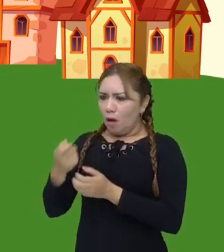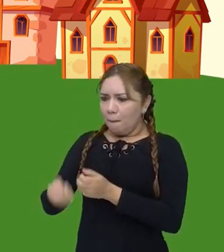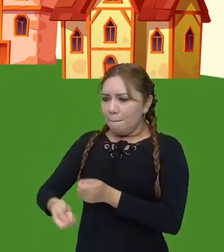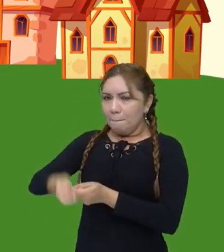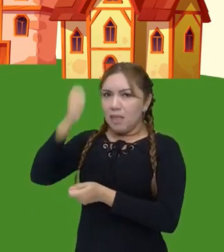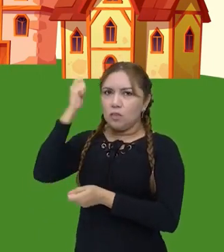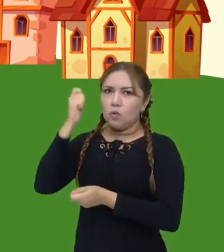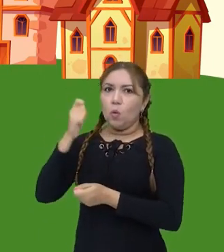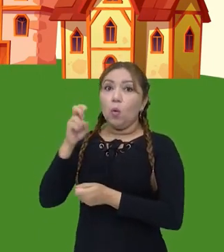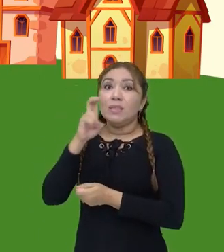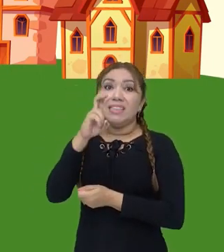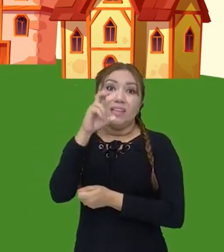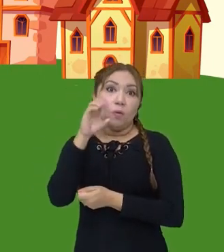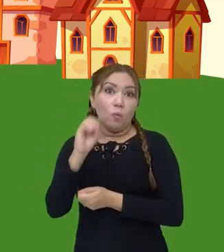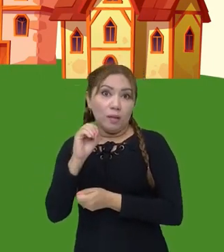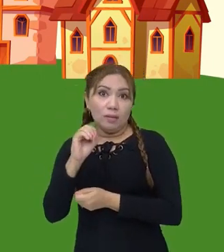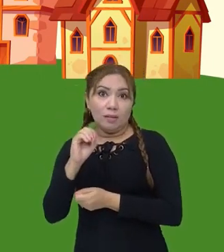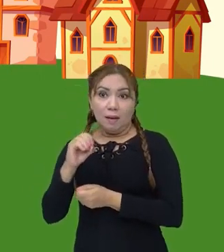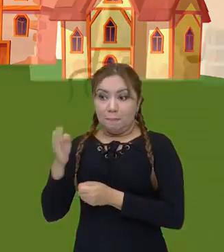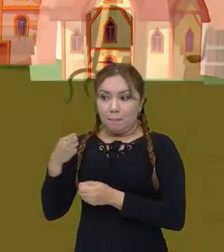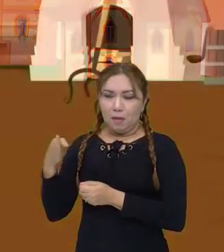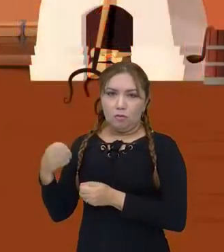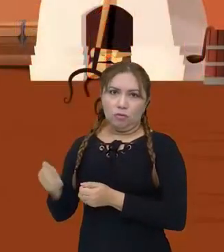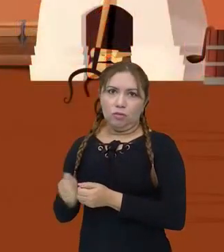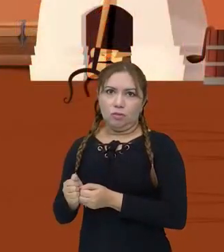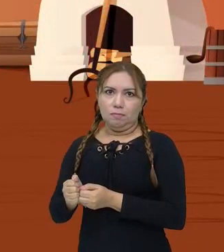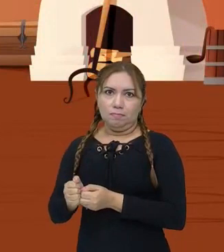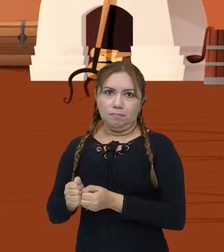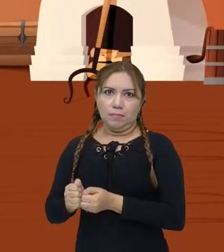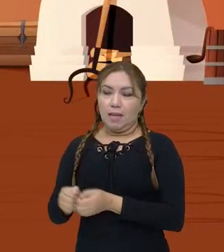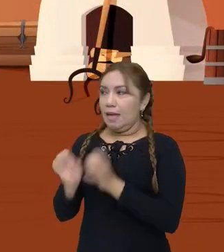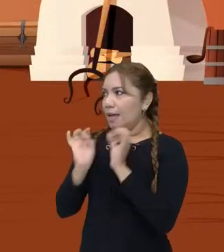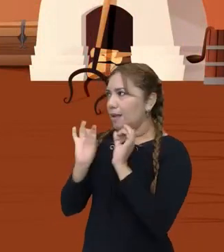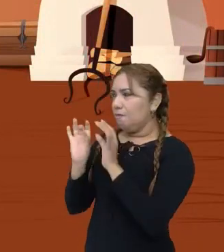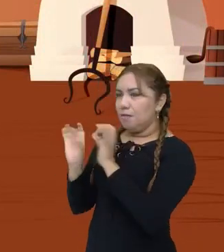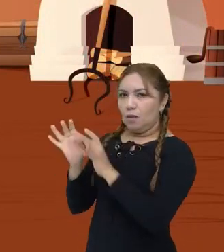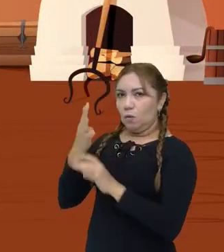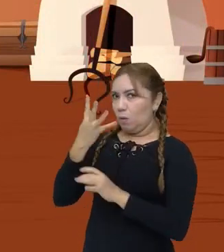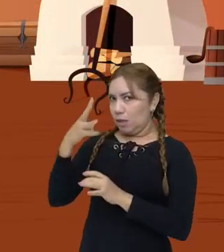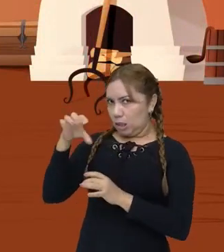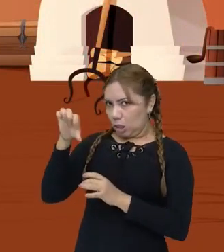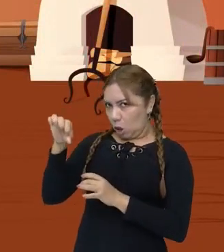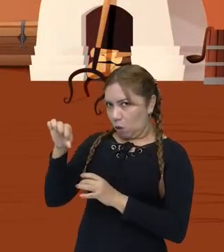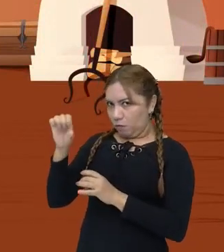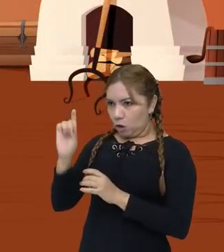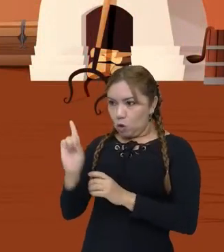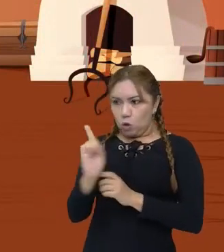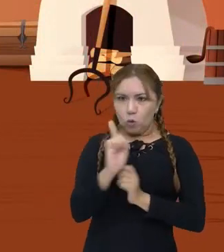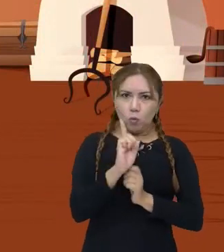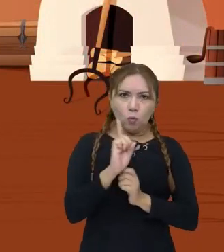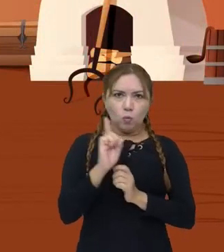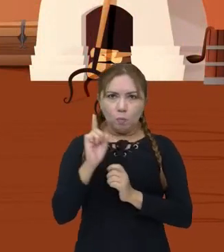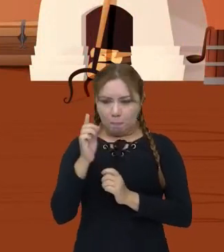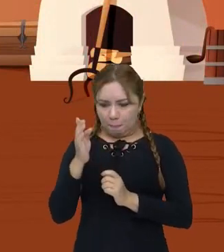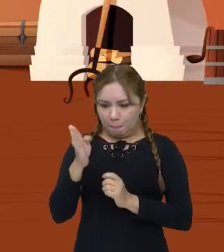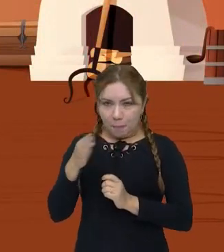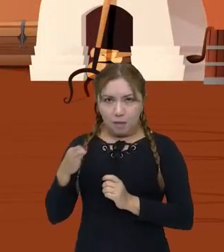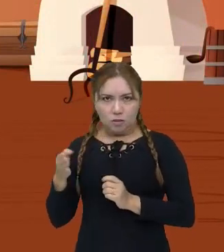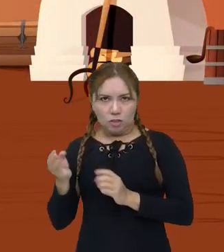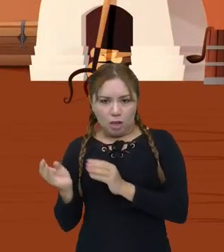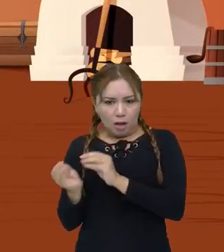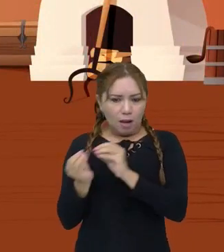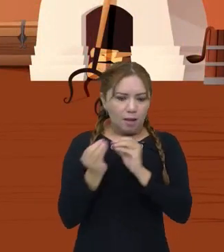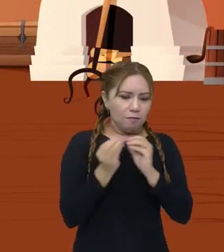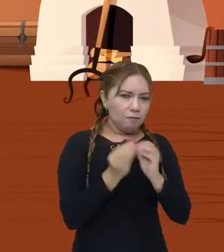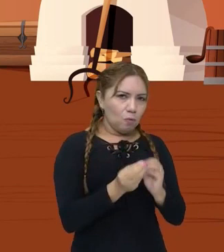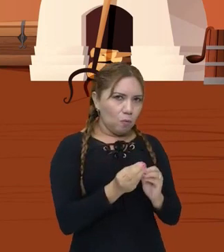com somente um. Vocês não sabem o que aconteceu. Durante o jantar, ao